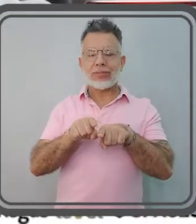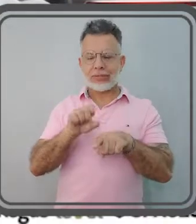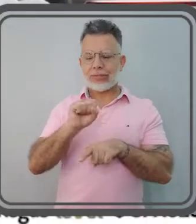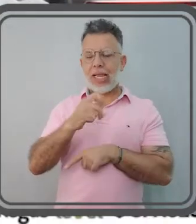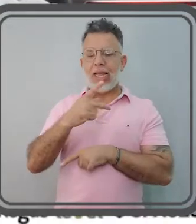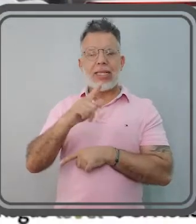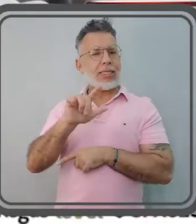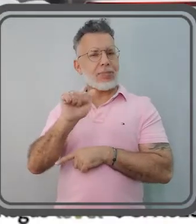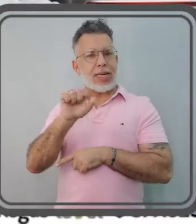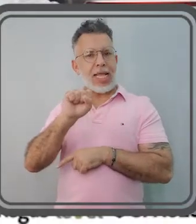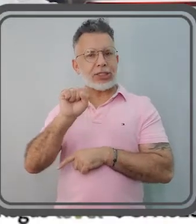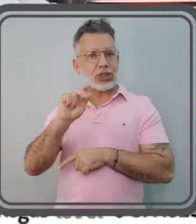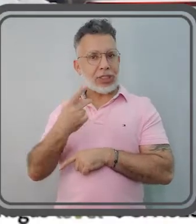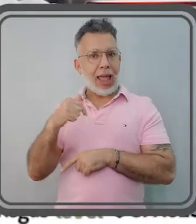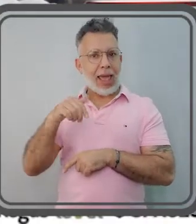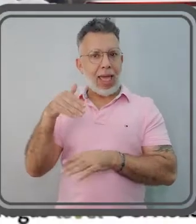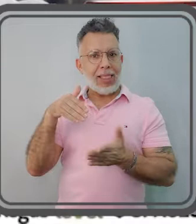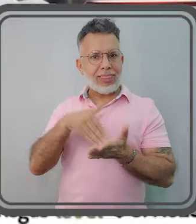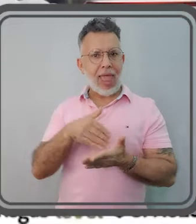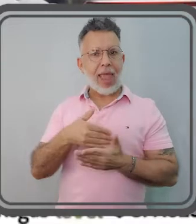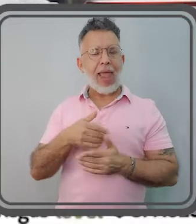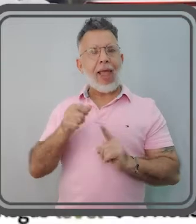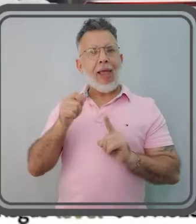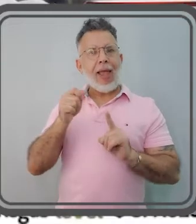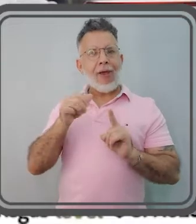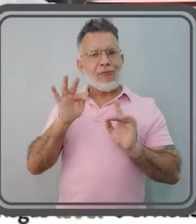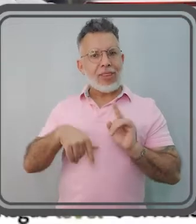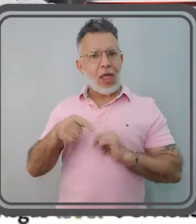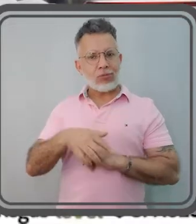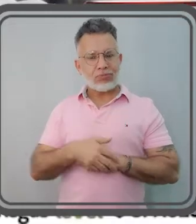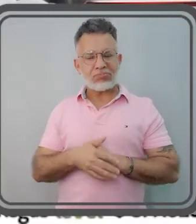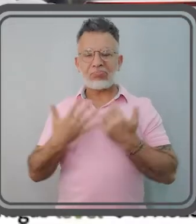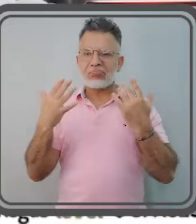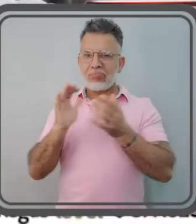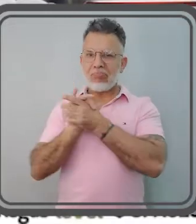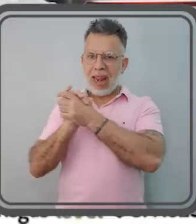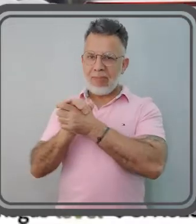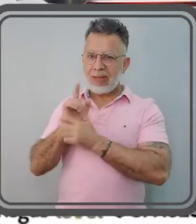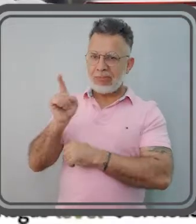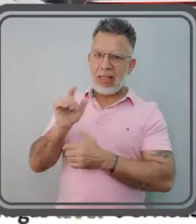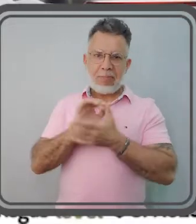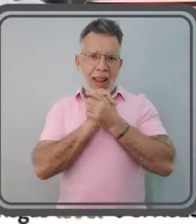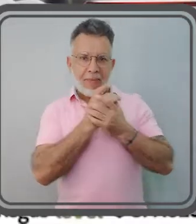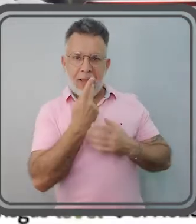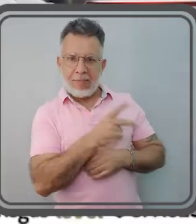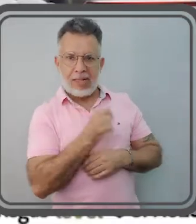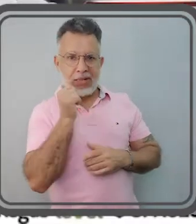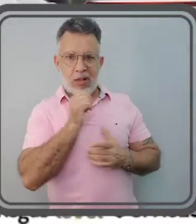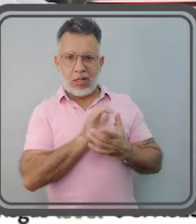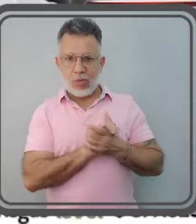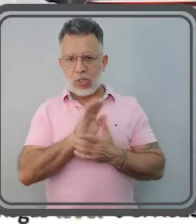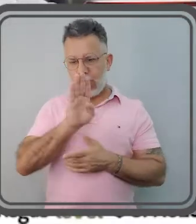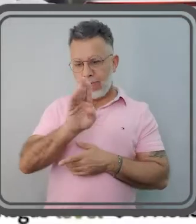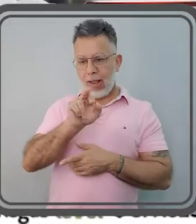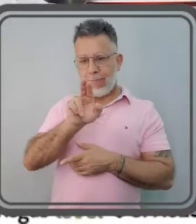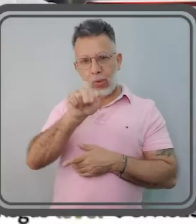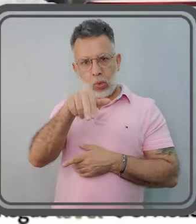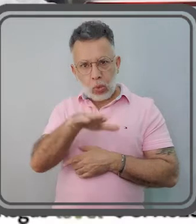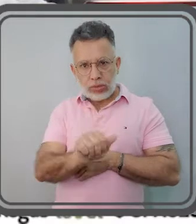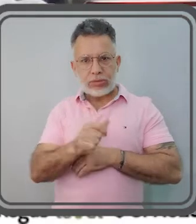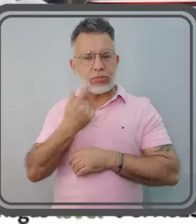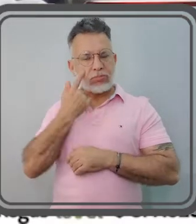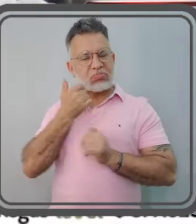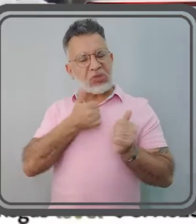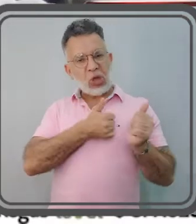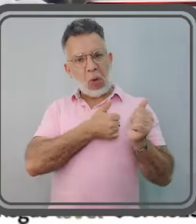Bruna, né? Puxa, estou no franchising há bastante tempo também, estou acompanhando a sua trajetória já há muito tempo. Parabéns, vocês estão,